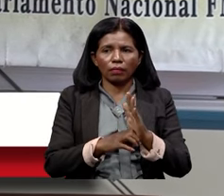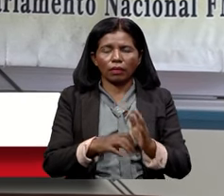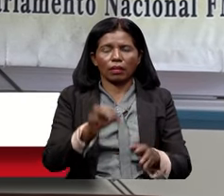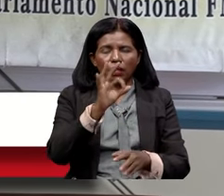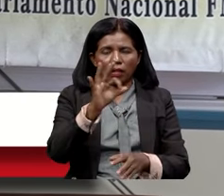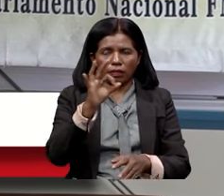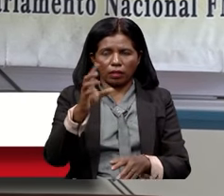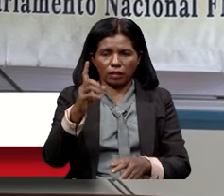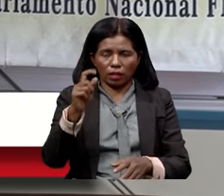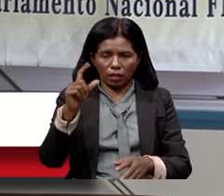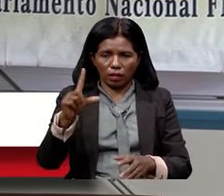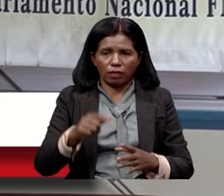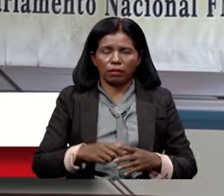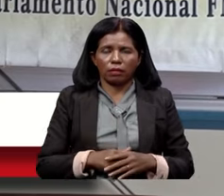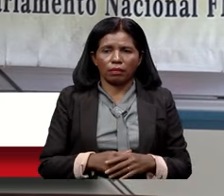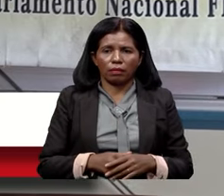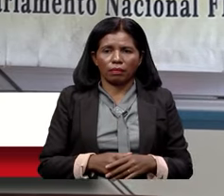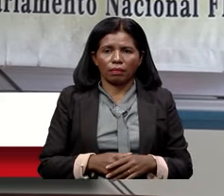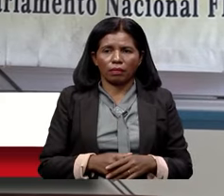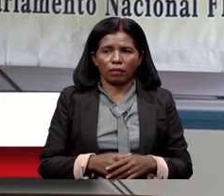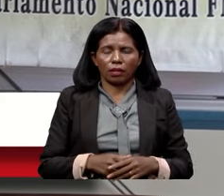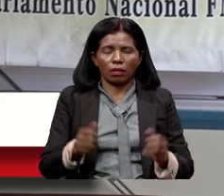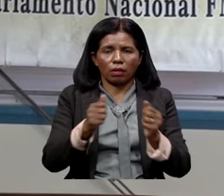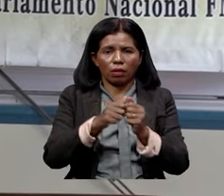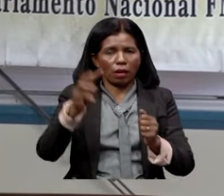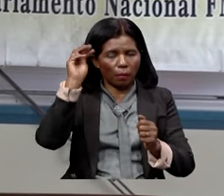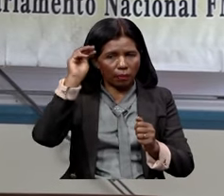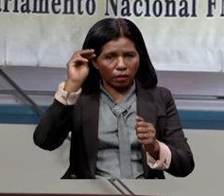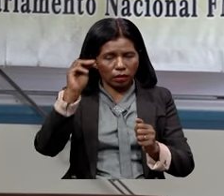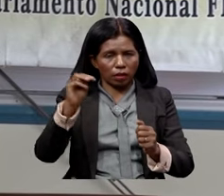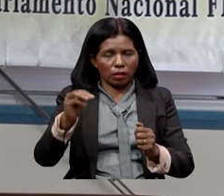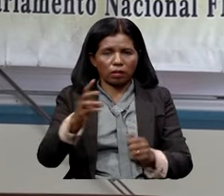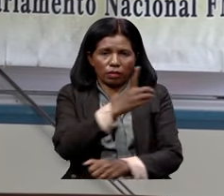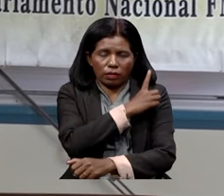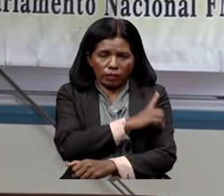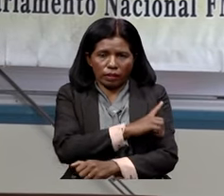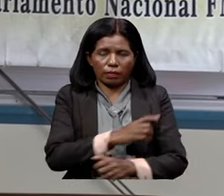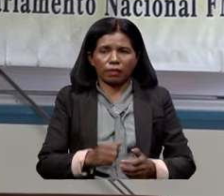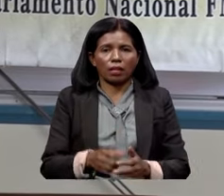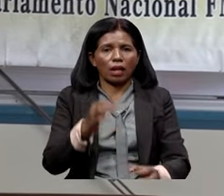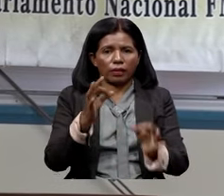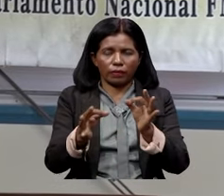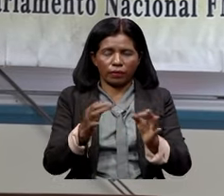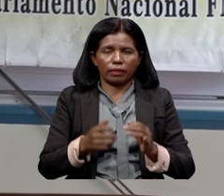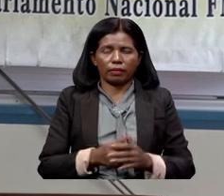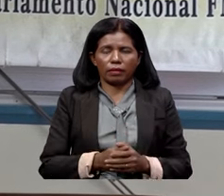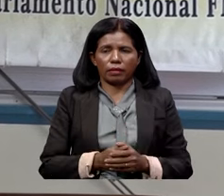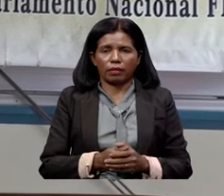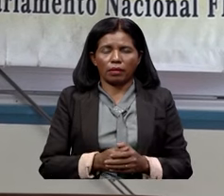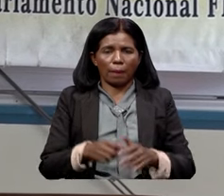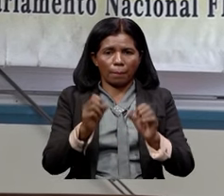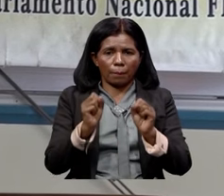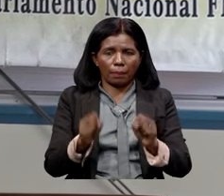falentil FFDTL, ao nosso Ministério da Defesa, Carique